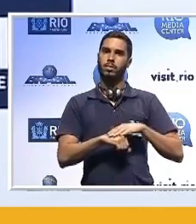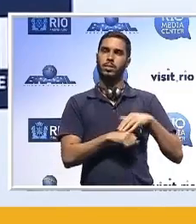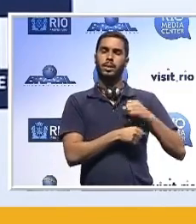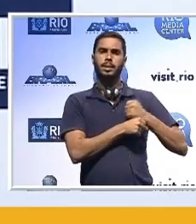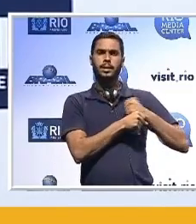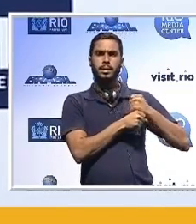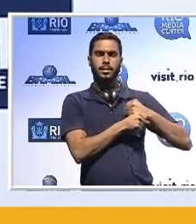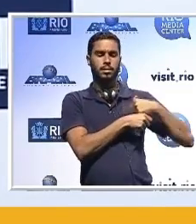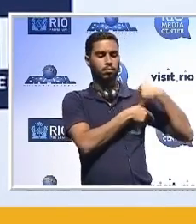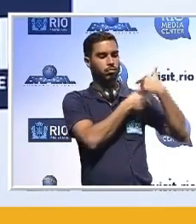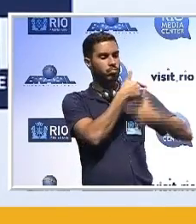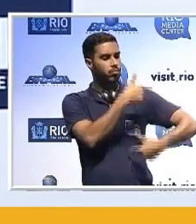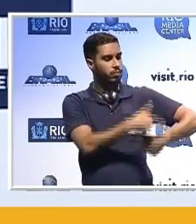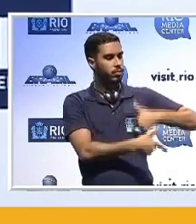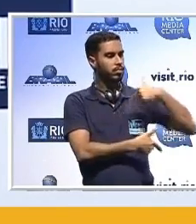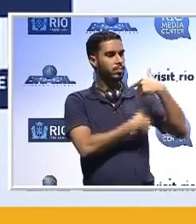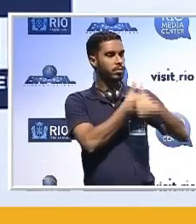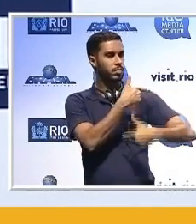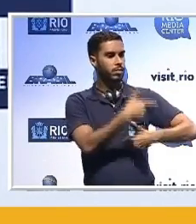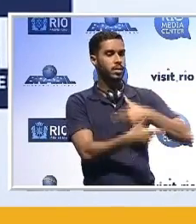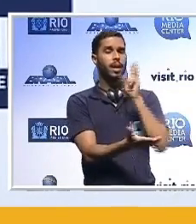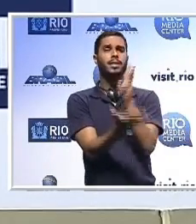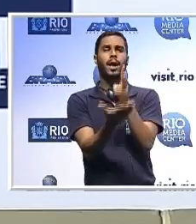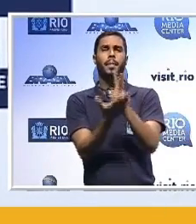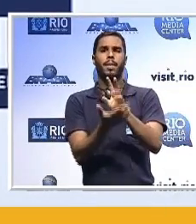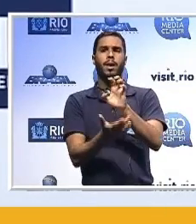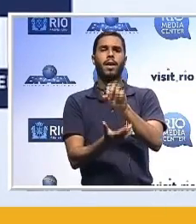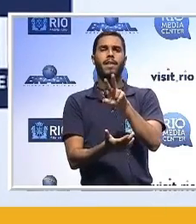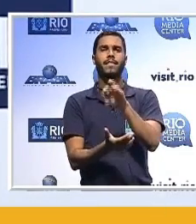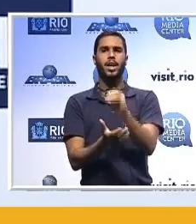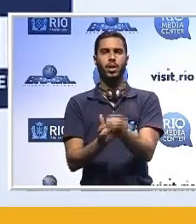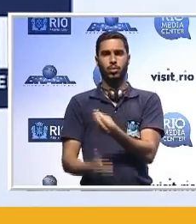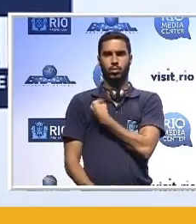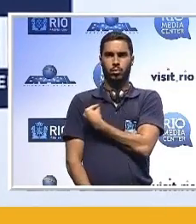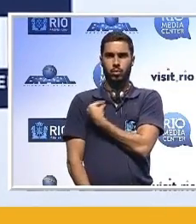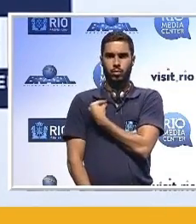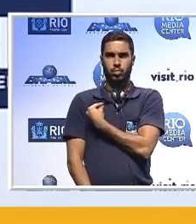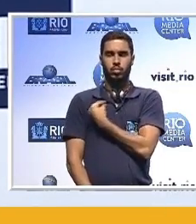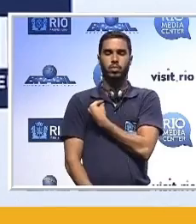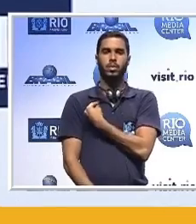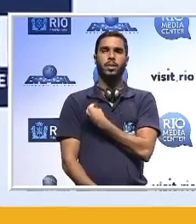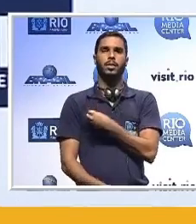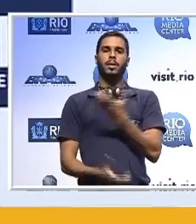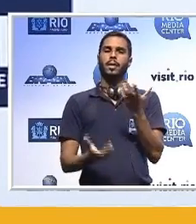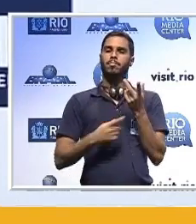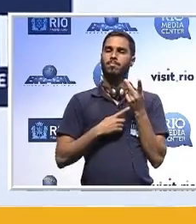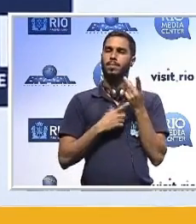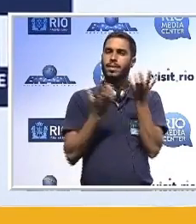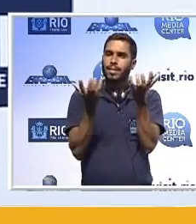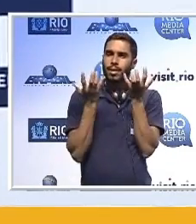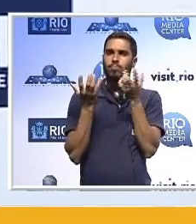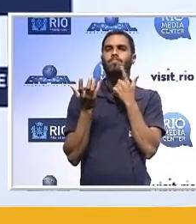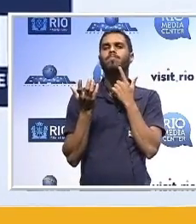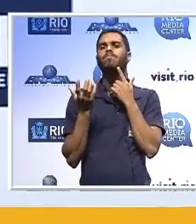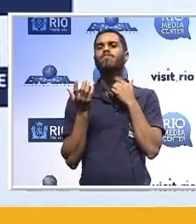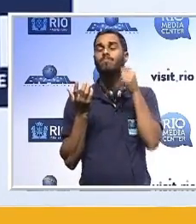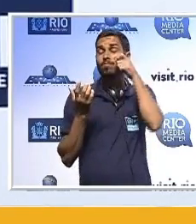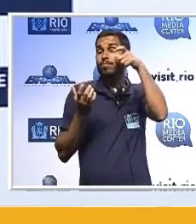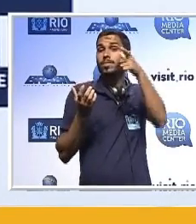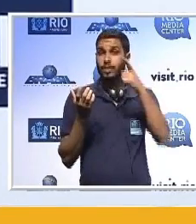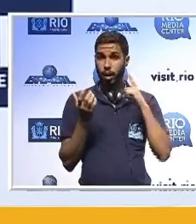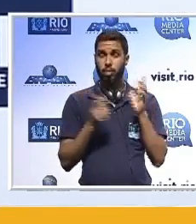temos, em todos os eventos, a gente procura levar essa questão da acessibilidade. Existem reuniões, encontros